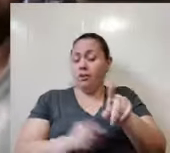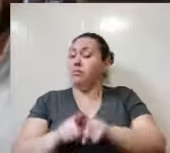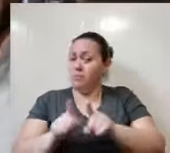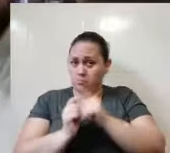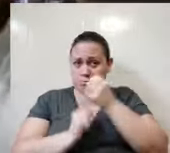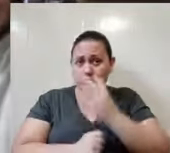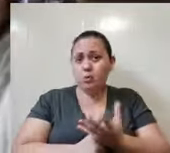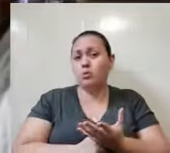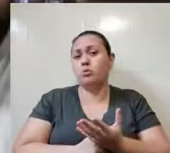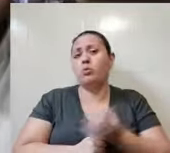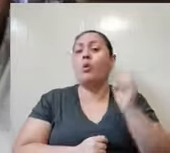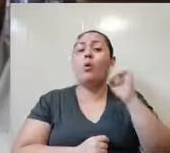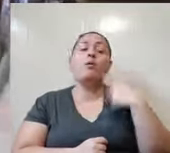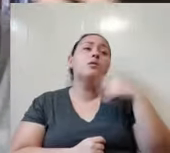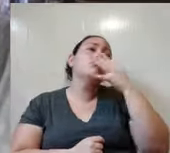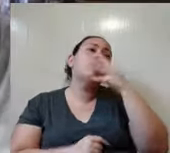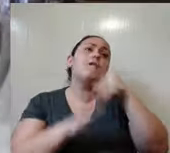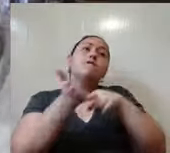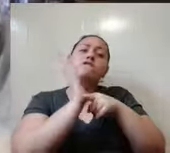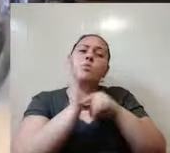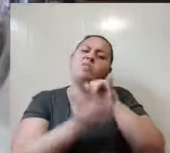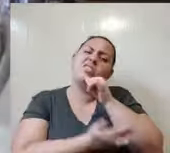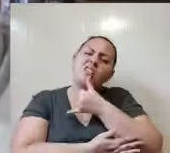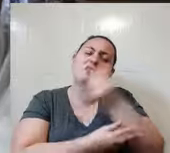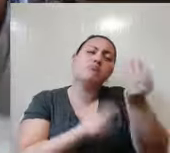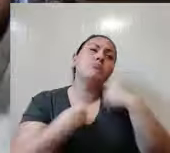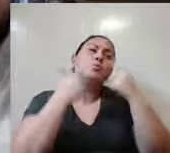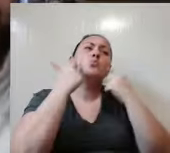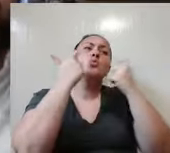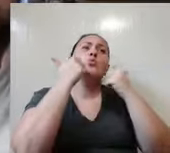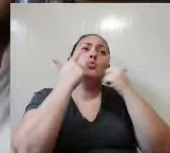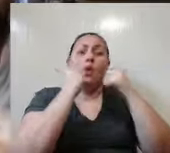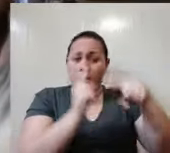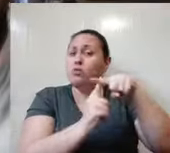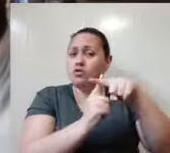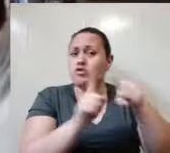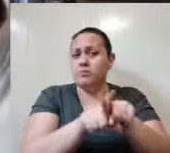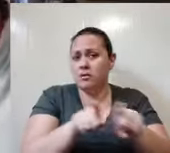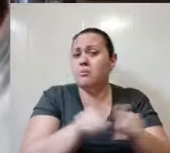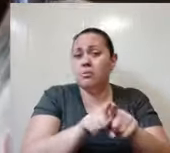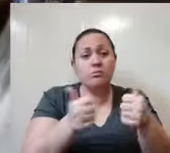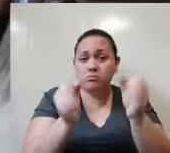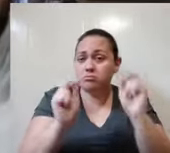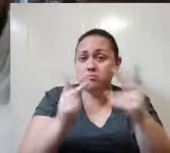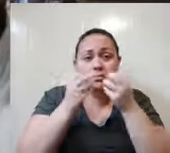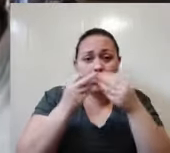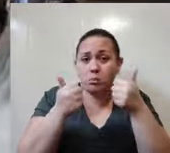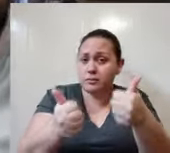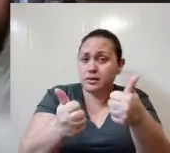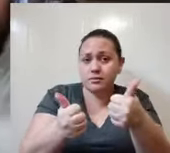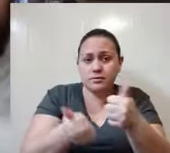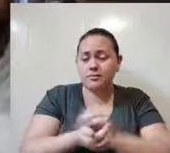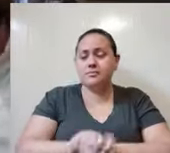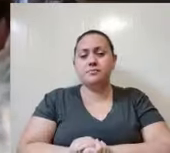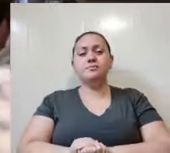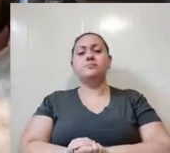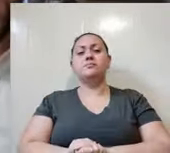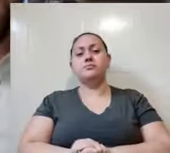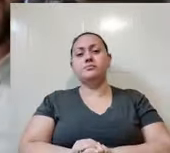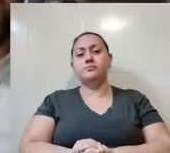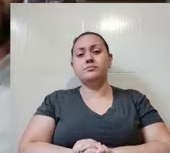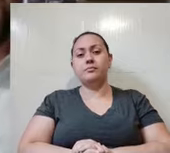bom, vendo um filme triste para se permitir chorar, assim, que às vezes também é positivo, então tá tudo bem. E,